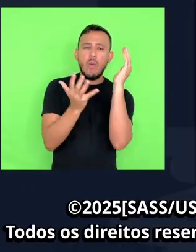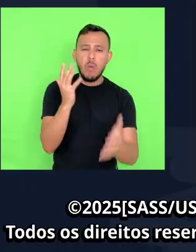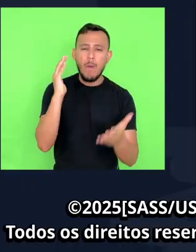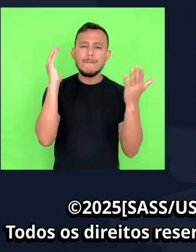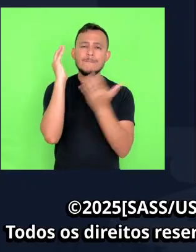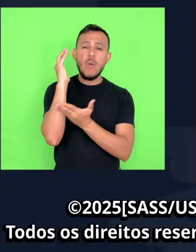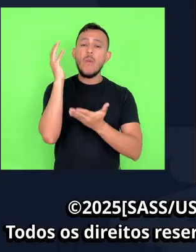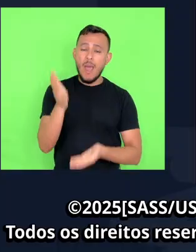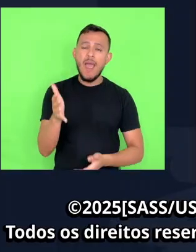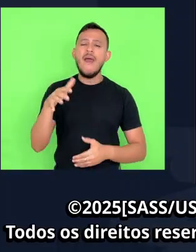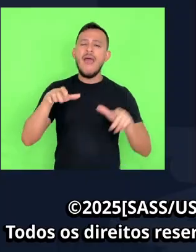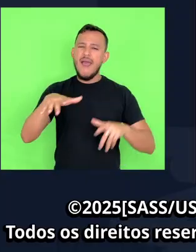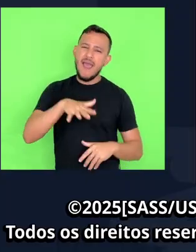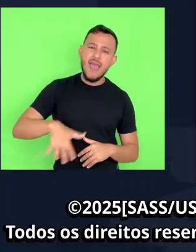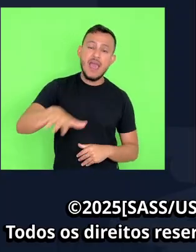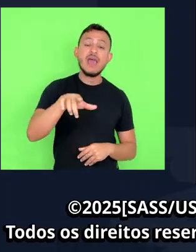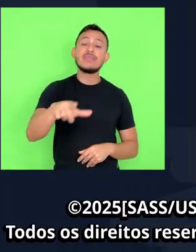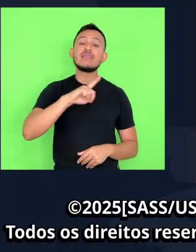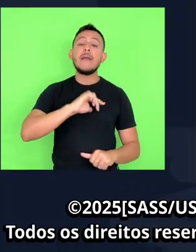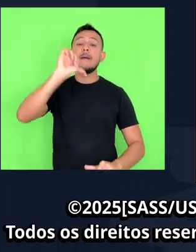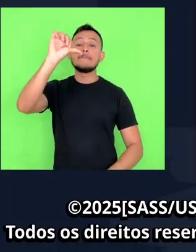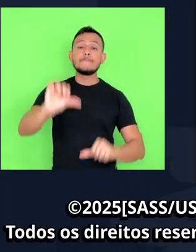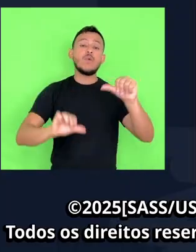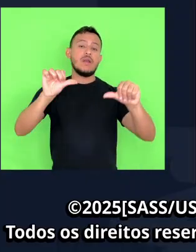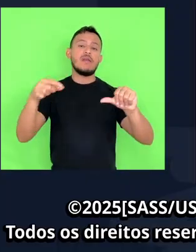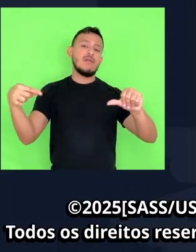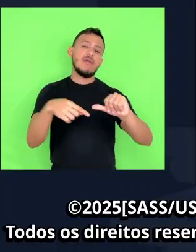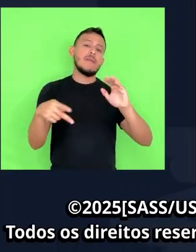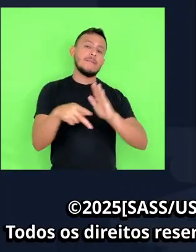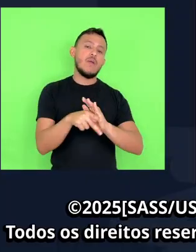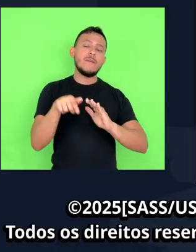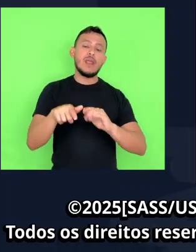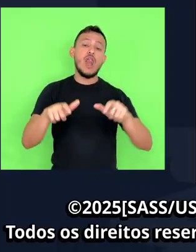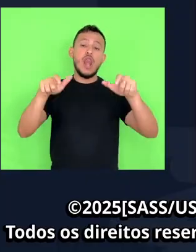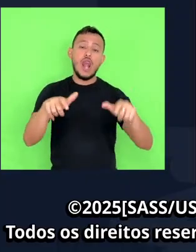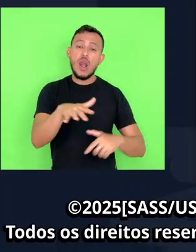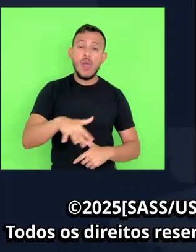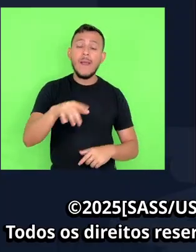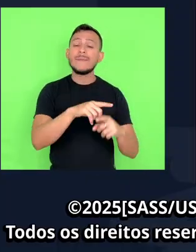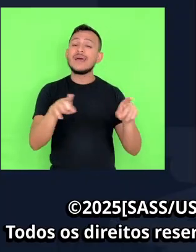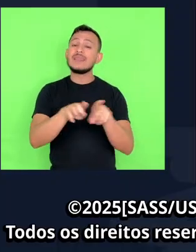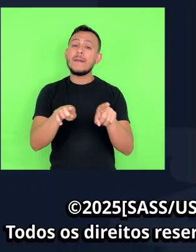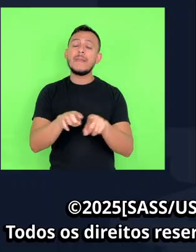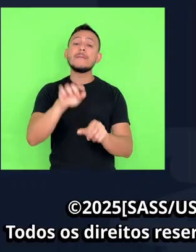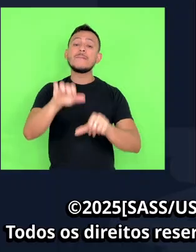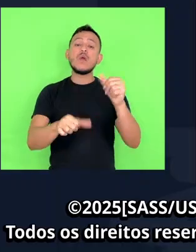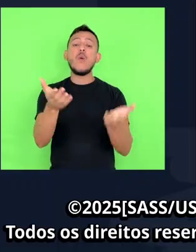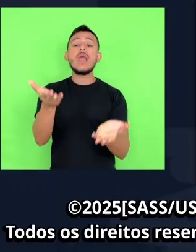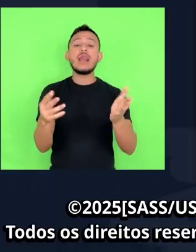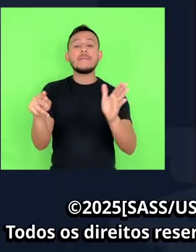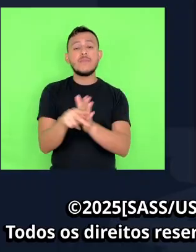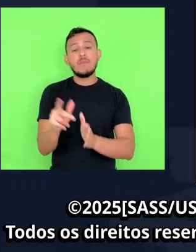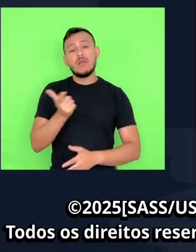totalmente desmatadas, mudando todo o equilíbrio, não só daquele sistema local, mas um equilíbrio que